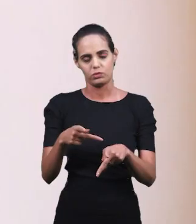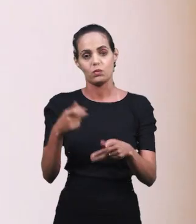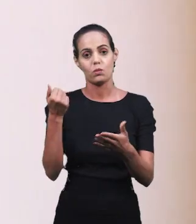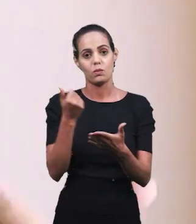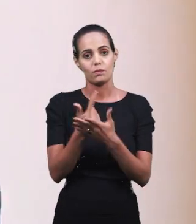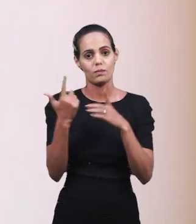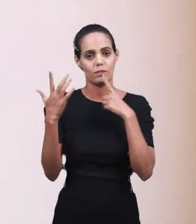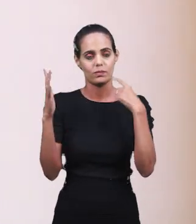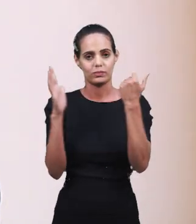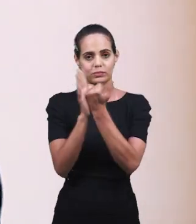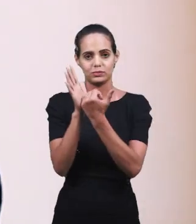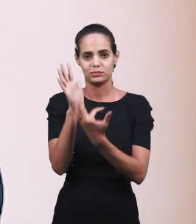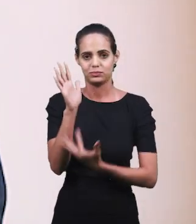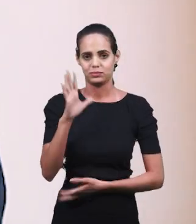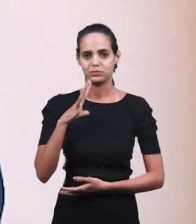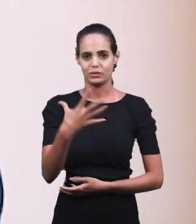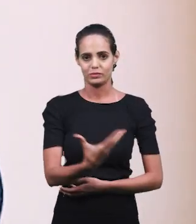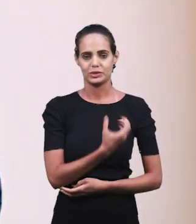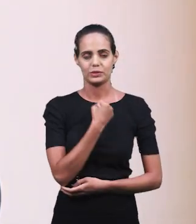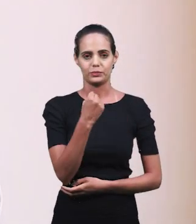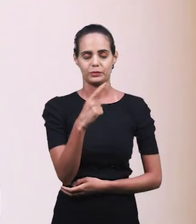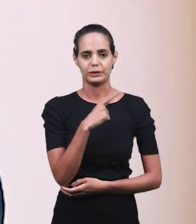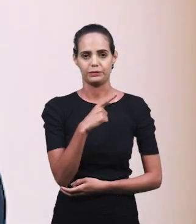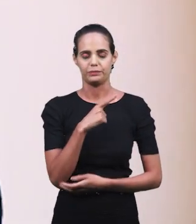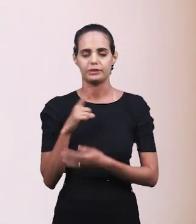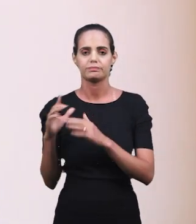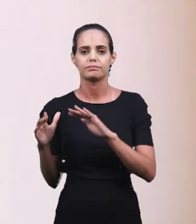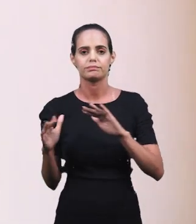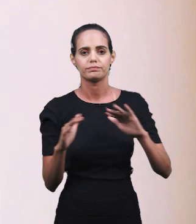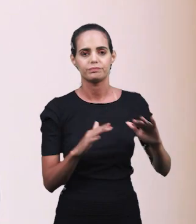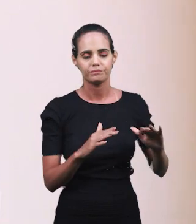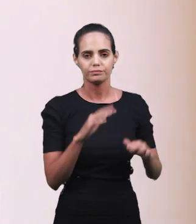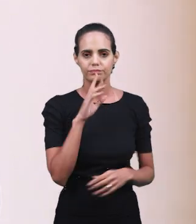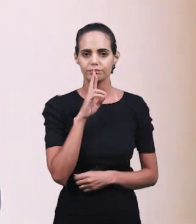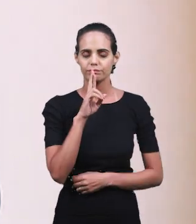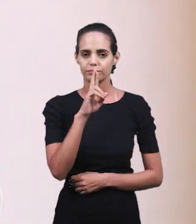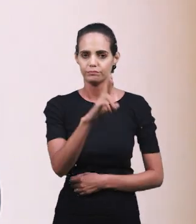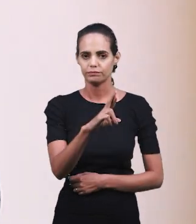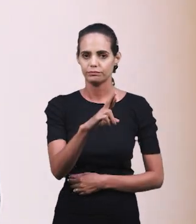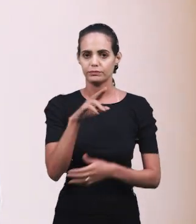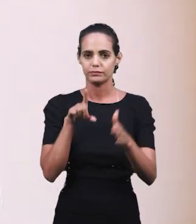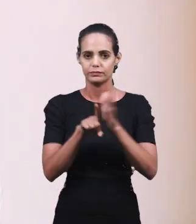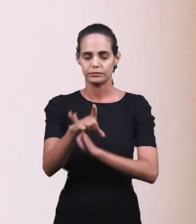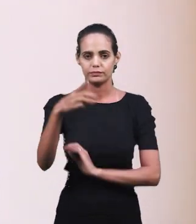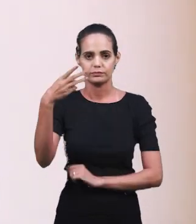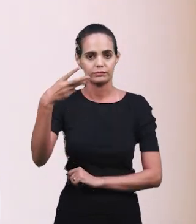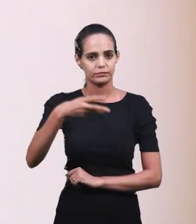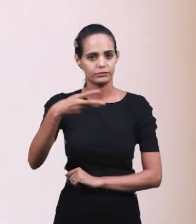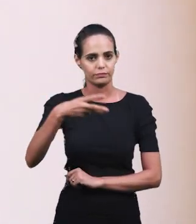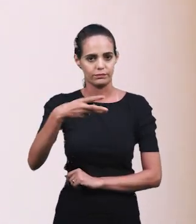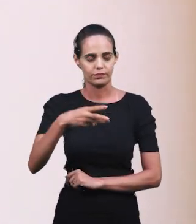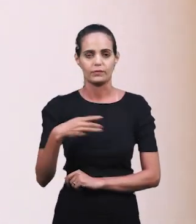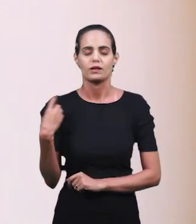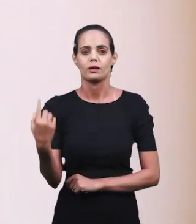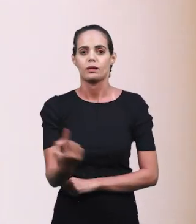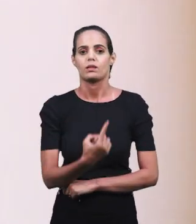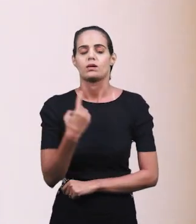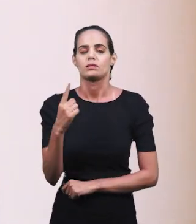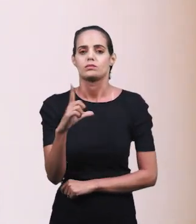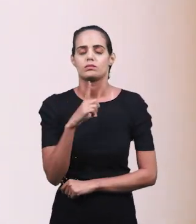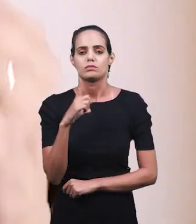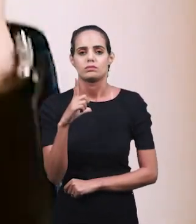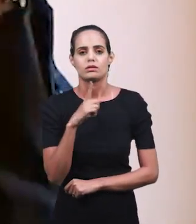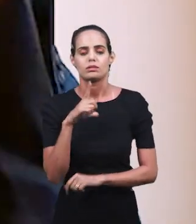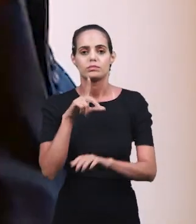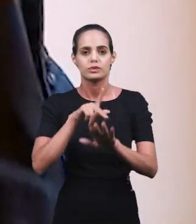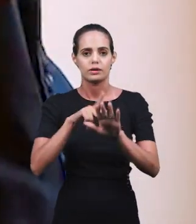sangue. Como resposta à pergunta 3 da nossa Escola Bíblica Dominical, nós temos a